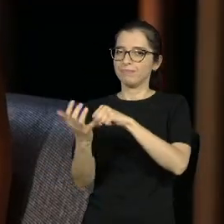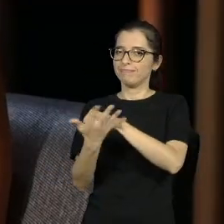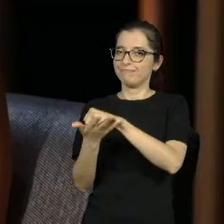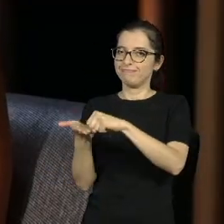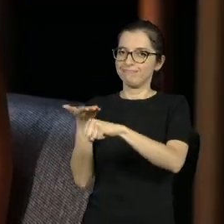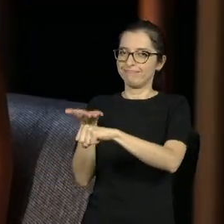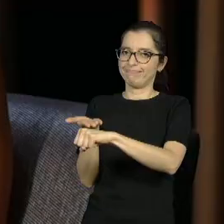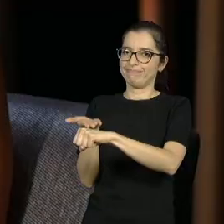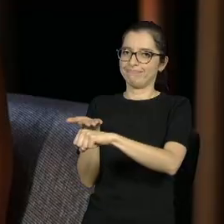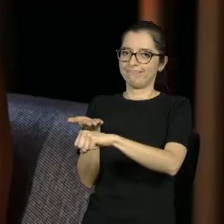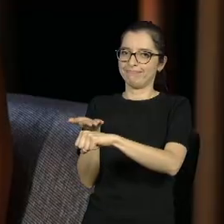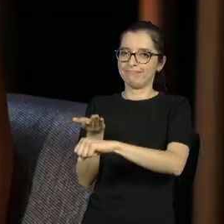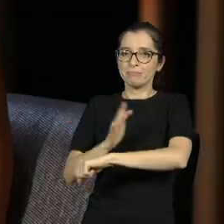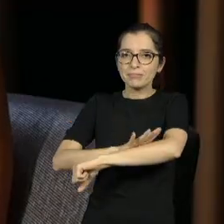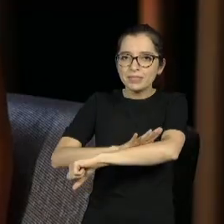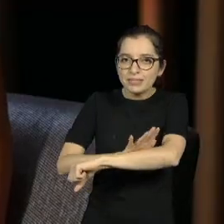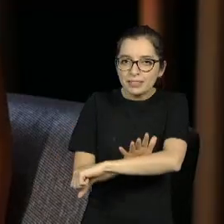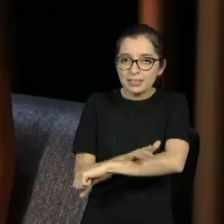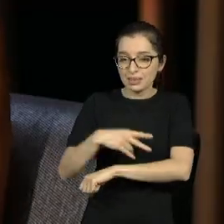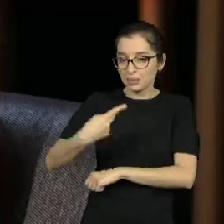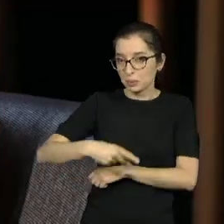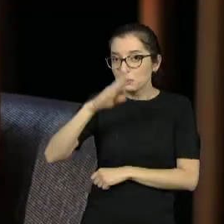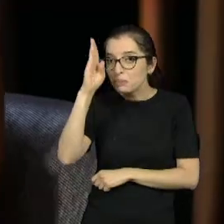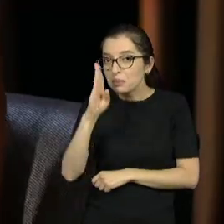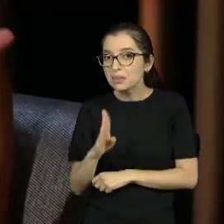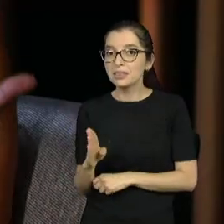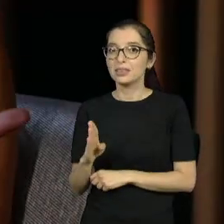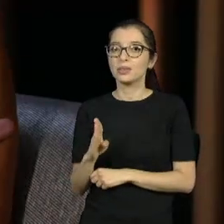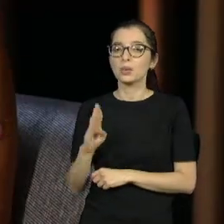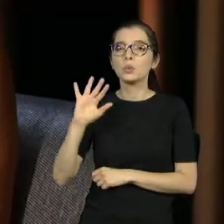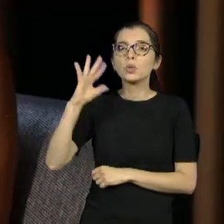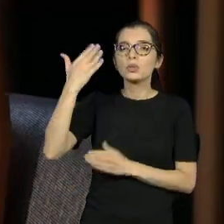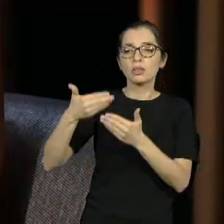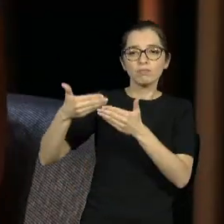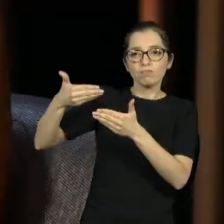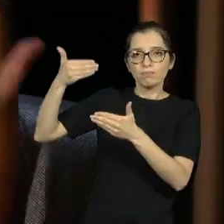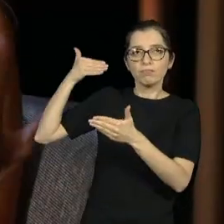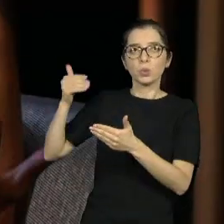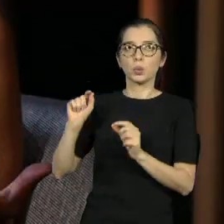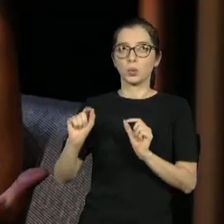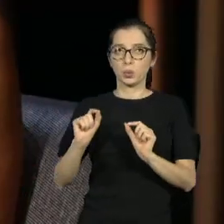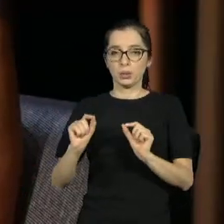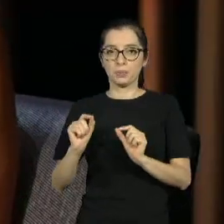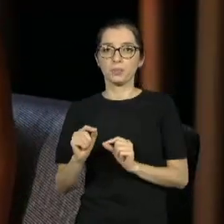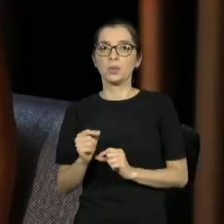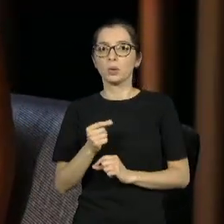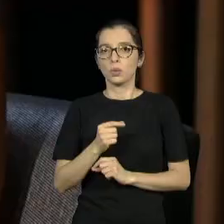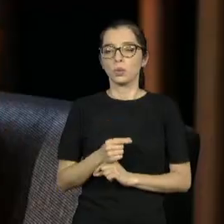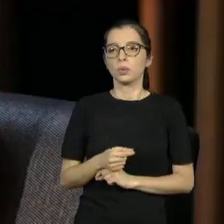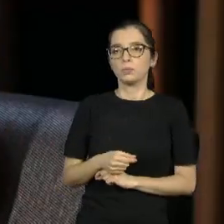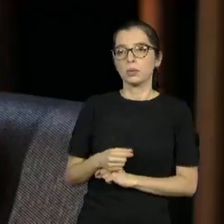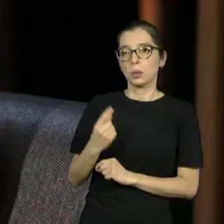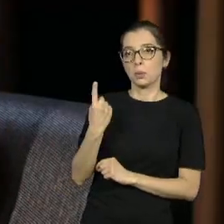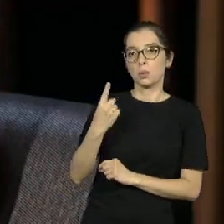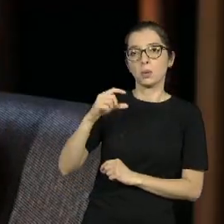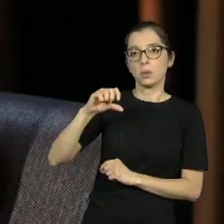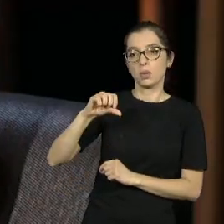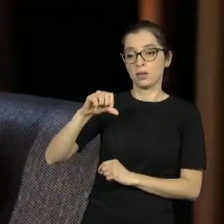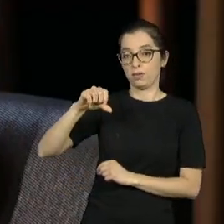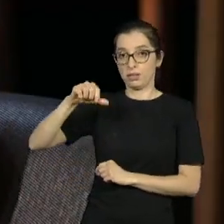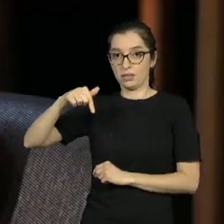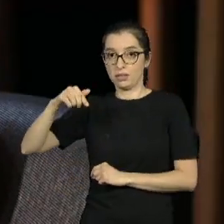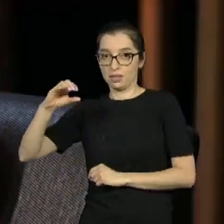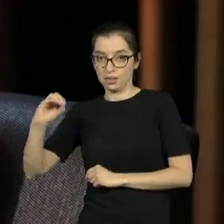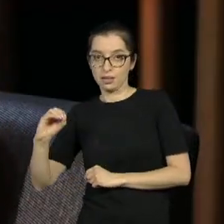terrível porque o gastos brasileira pautado no que aquele que florestan Fernandes falava ainda nos anos 70 e ficar bem ele